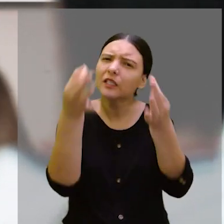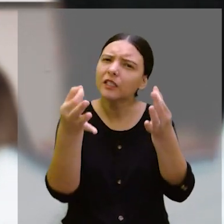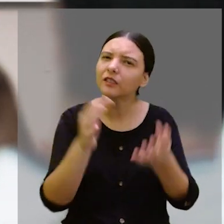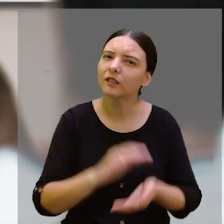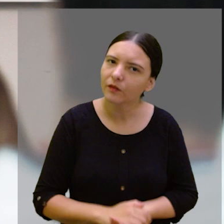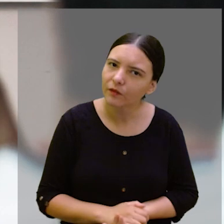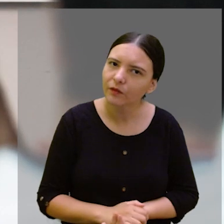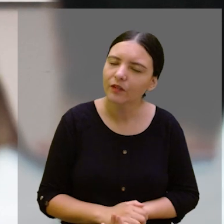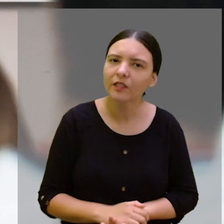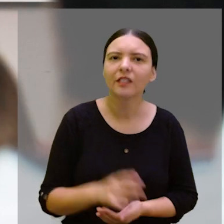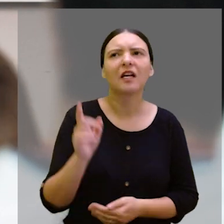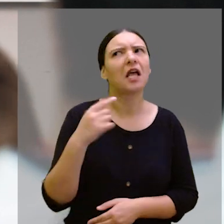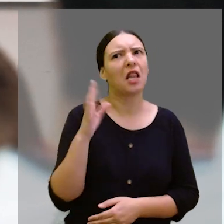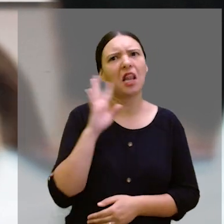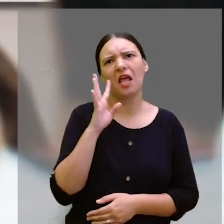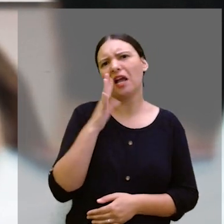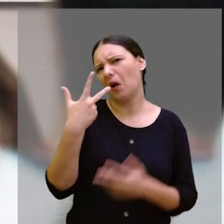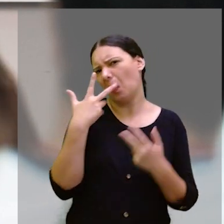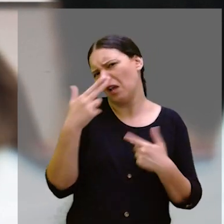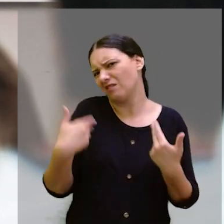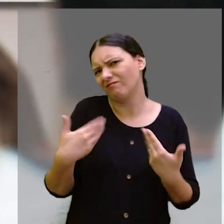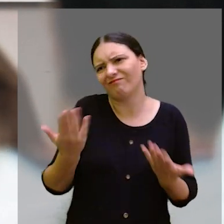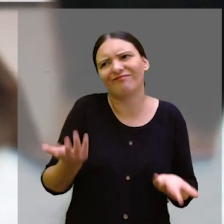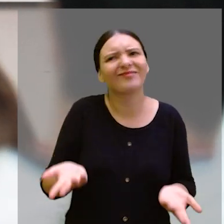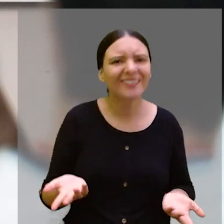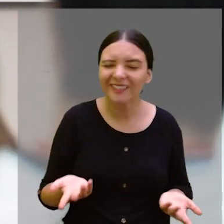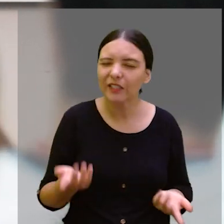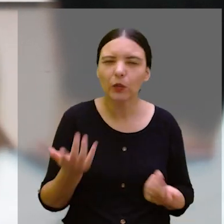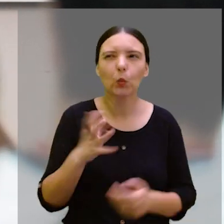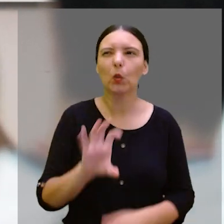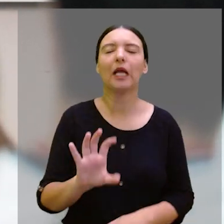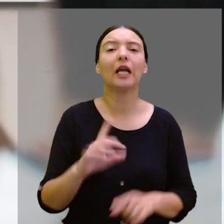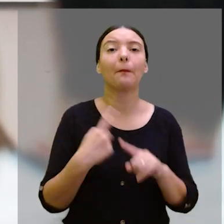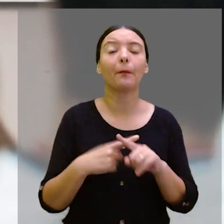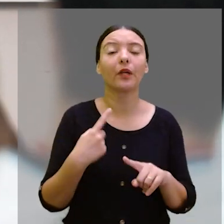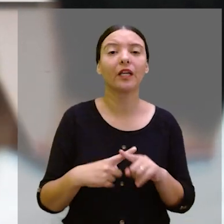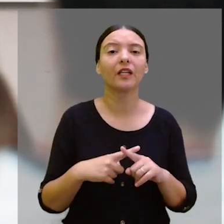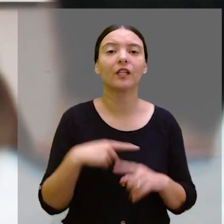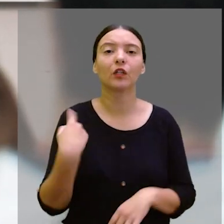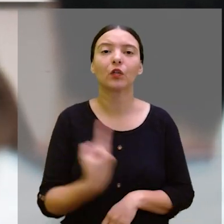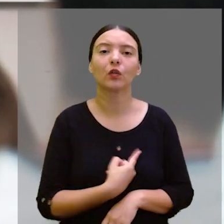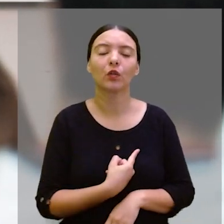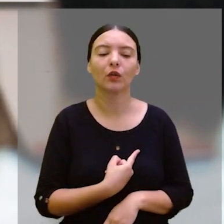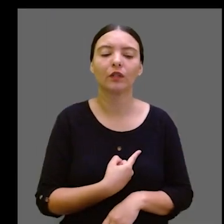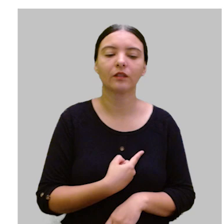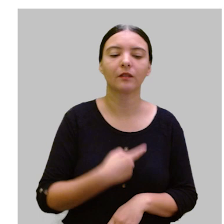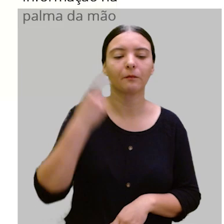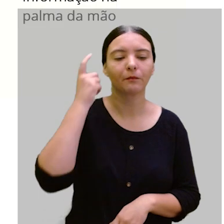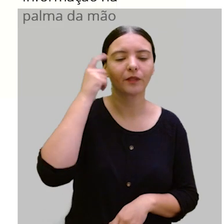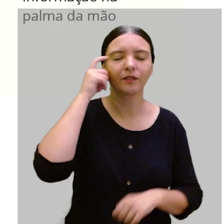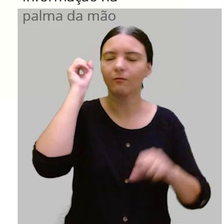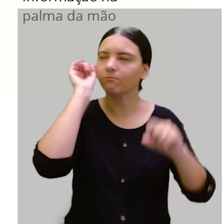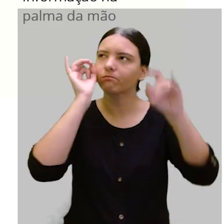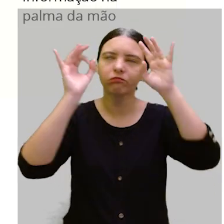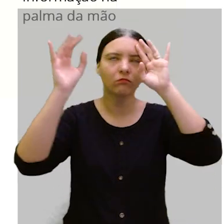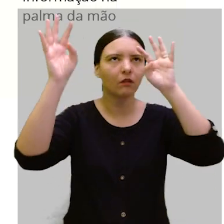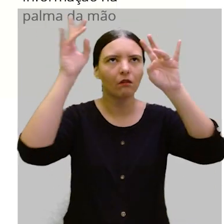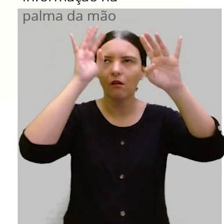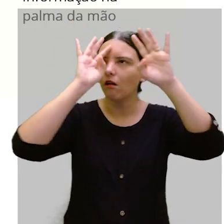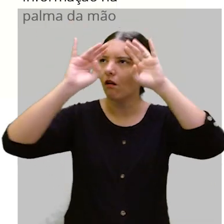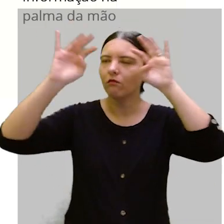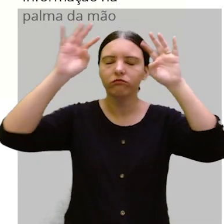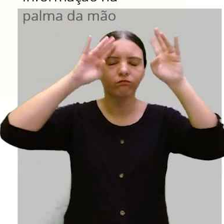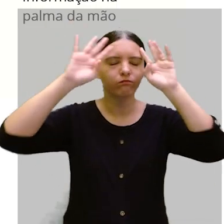vocês não me achem legal e não queiram. A gente vive sob o signo da distração, né?